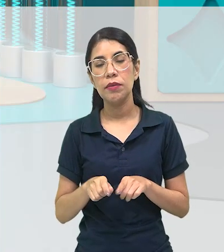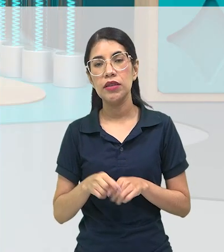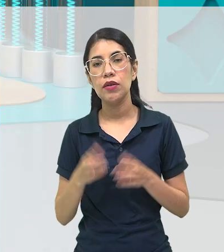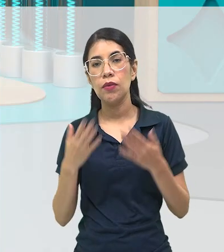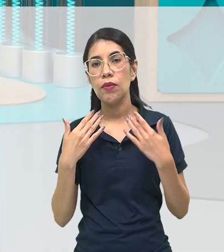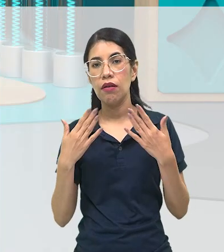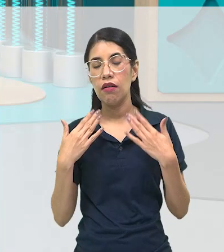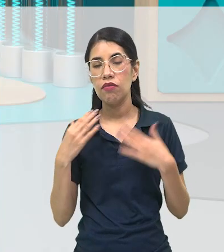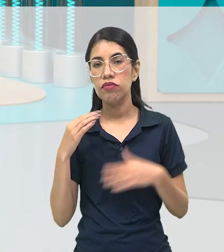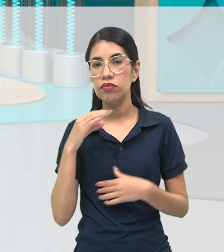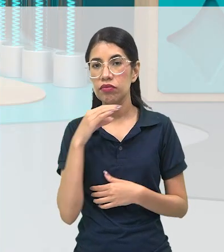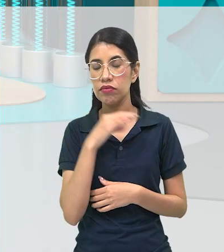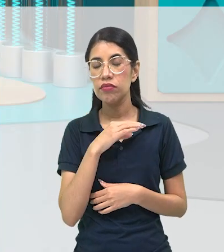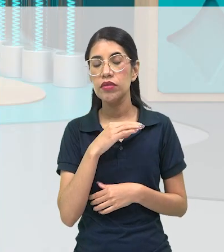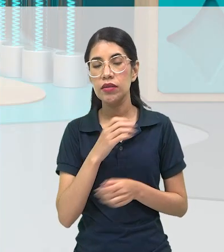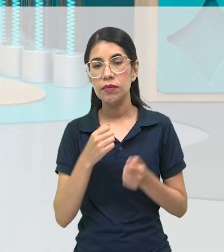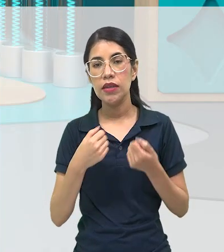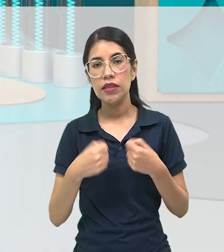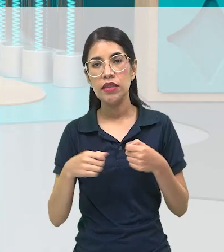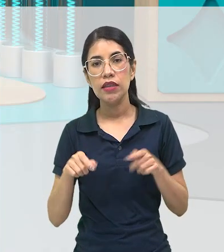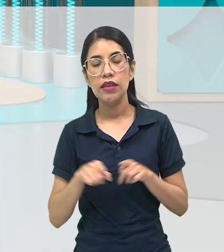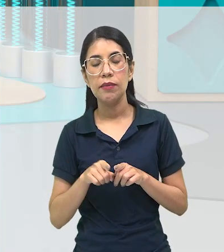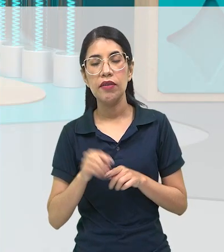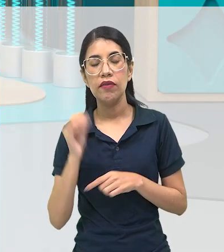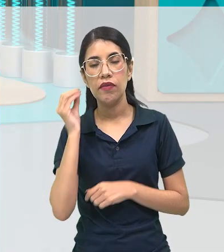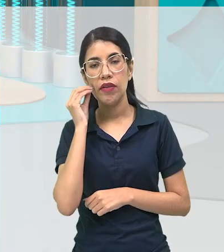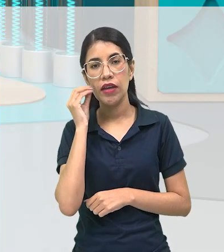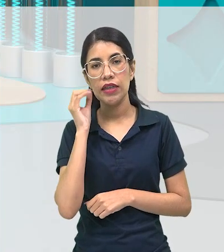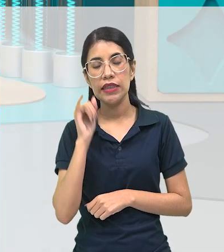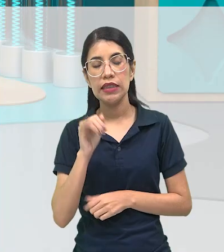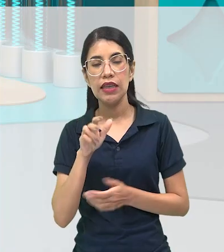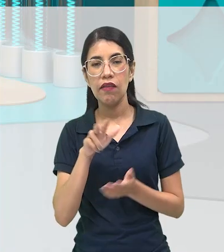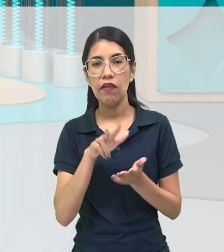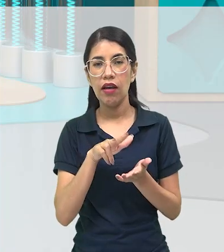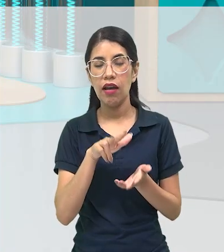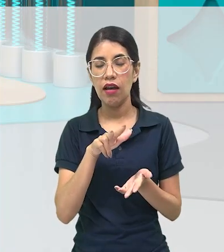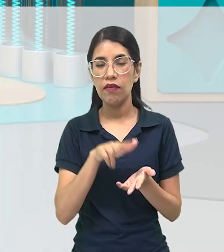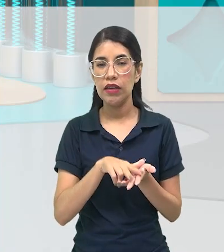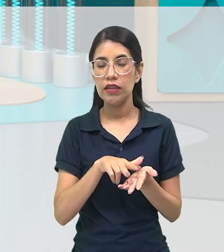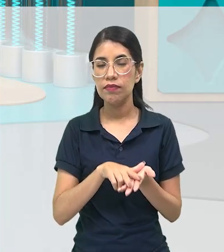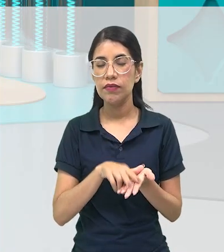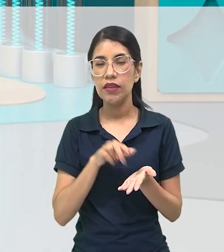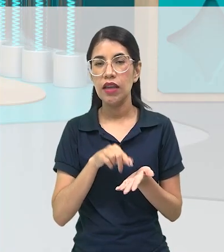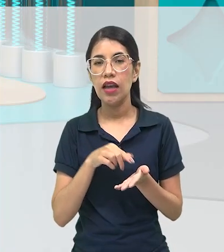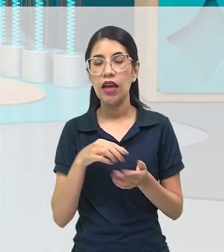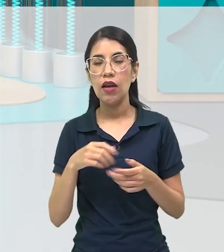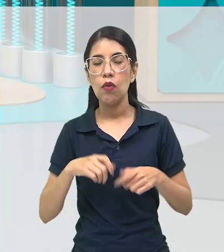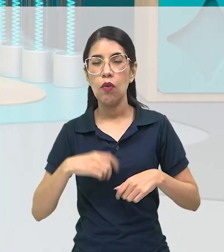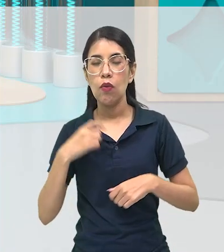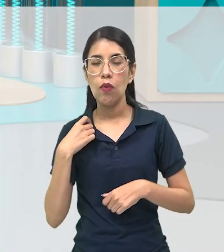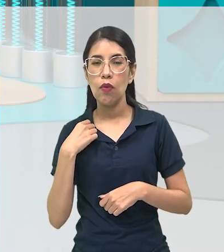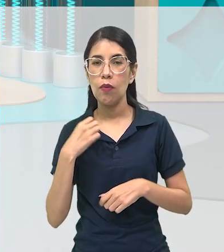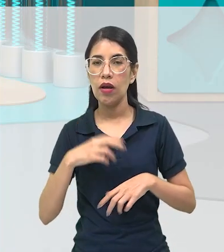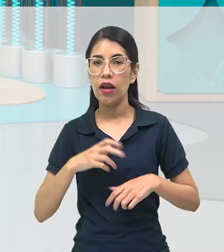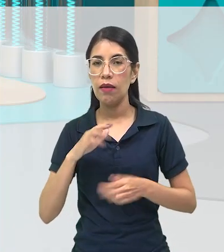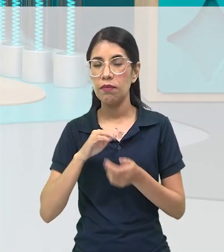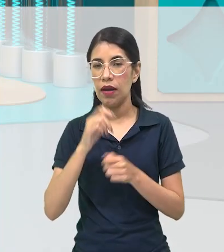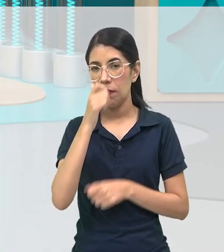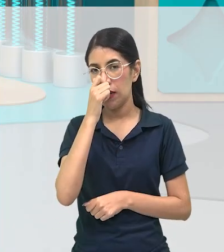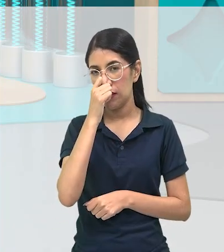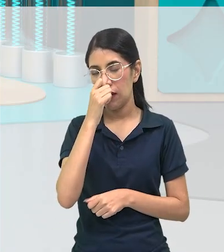né? Por outros fatores, você precisa também ver se a vítima não está com roupas muito apertadas, muito quentes, afrouxa um